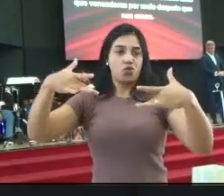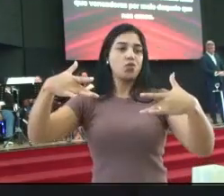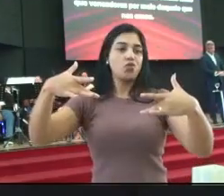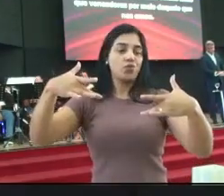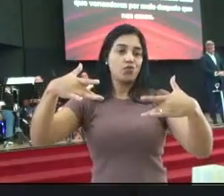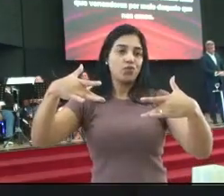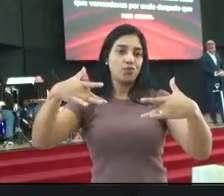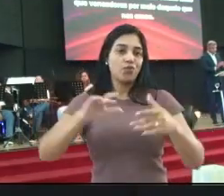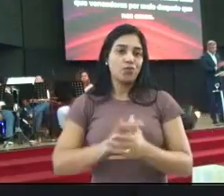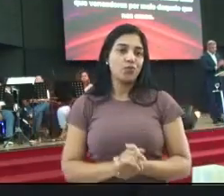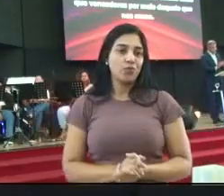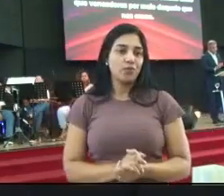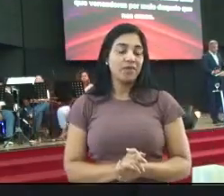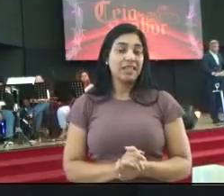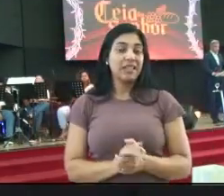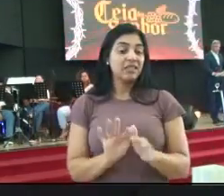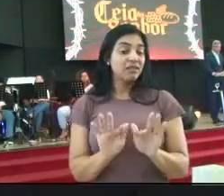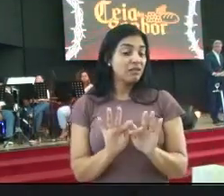terra,